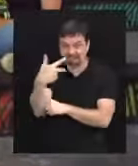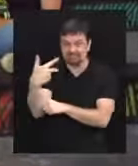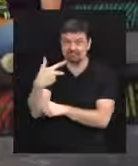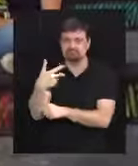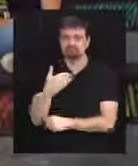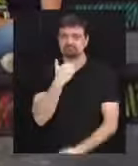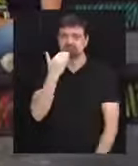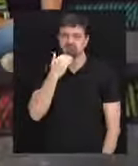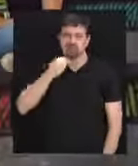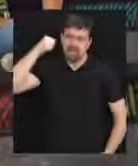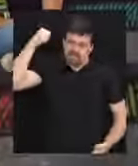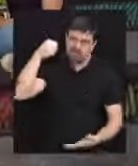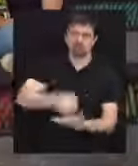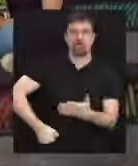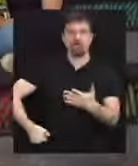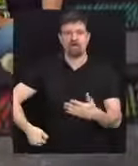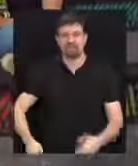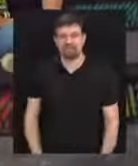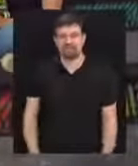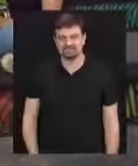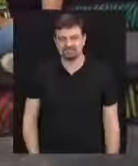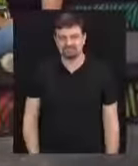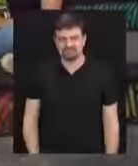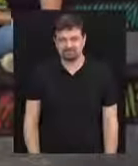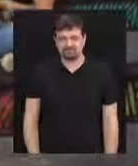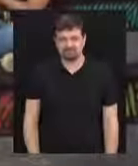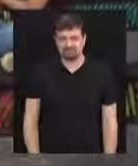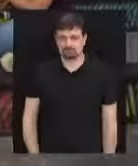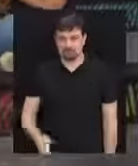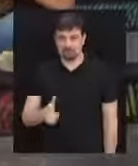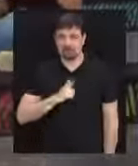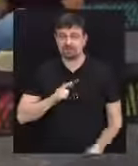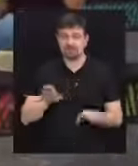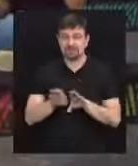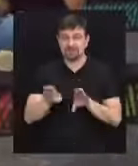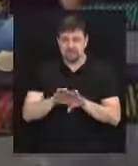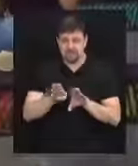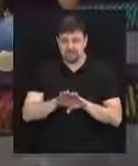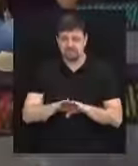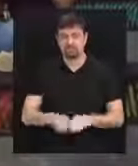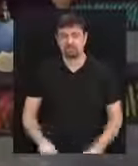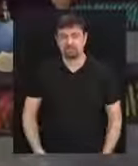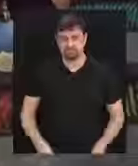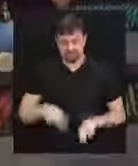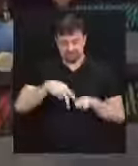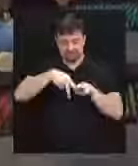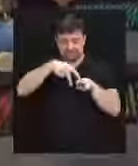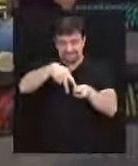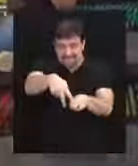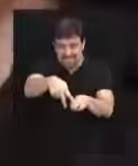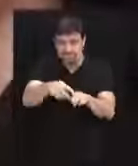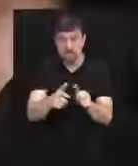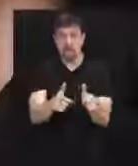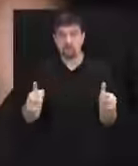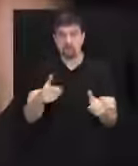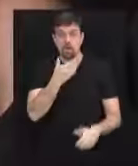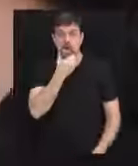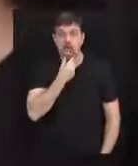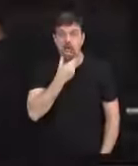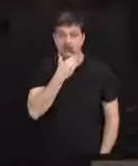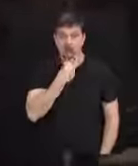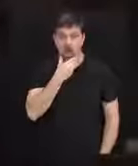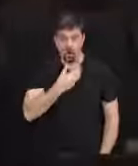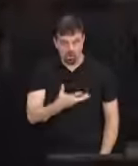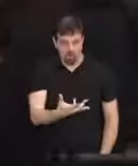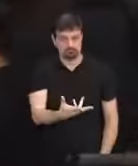ninguém gravou, droga! É assim? É, mais ou menos isso mesmo. Agora tem aquele lance também do skate ser mais um esporte masculino e geralmente os homens